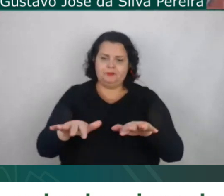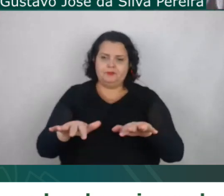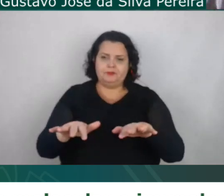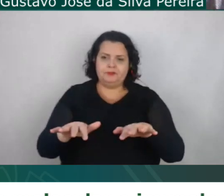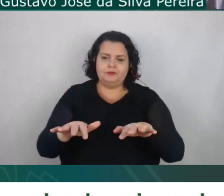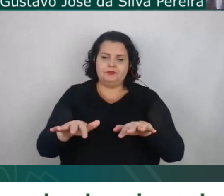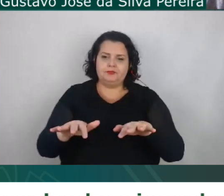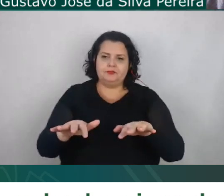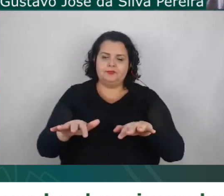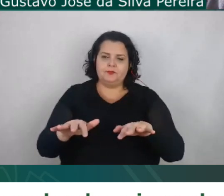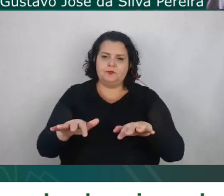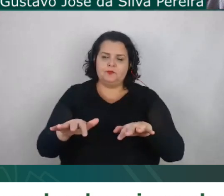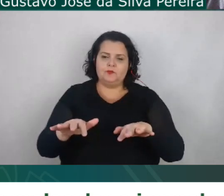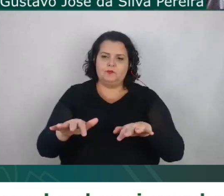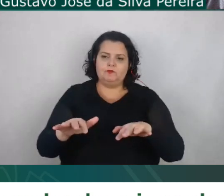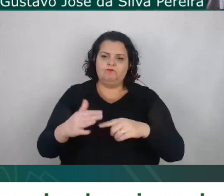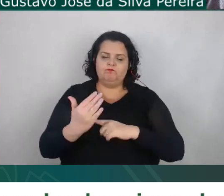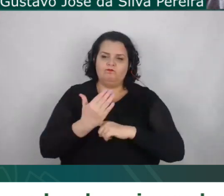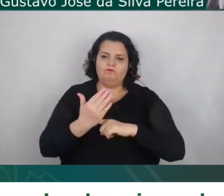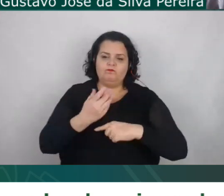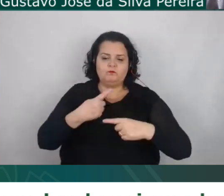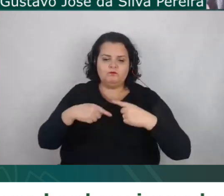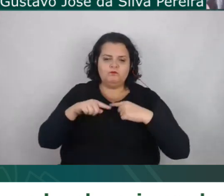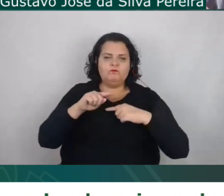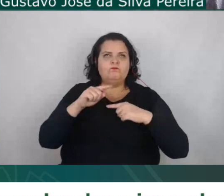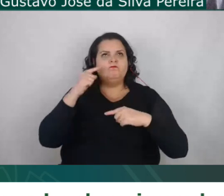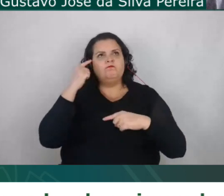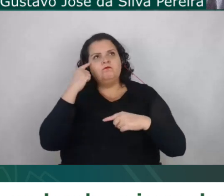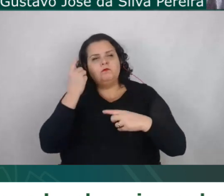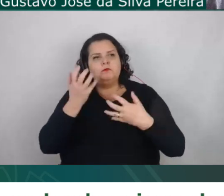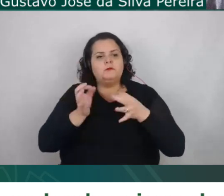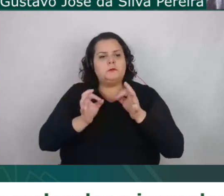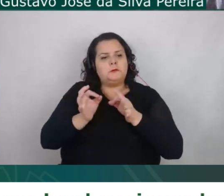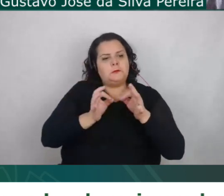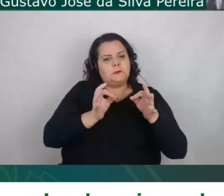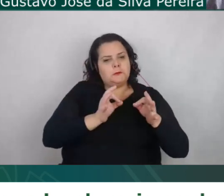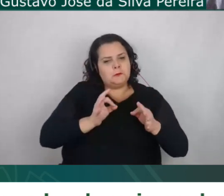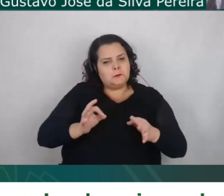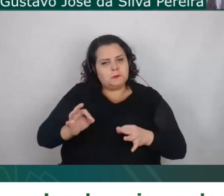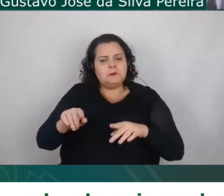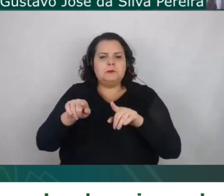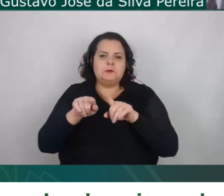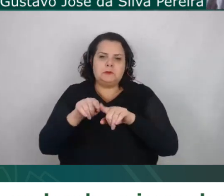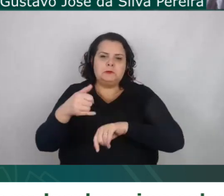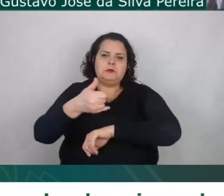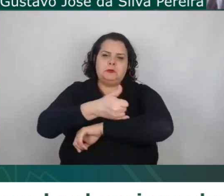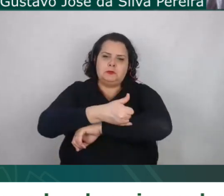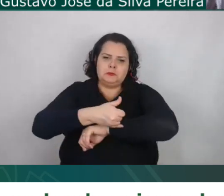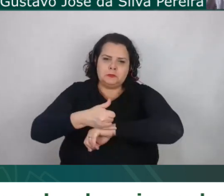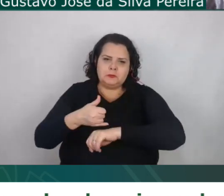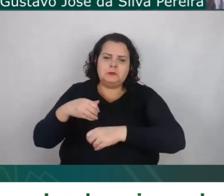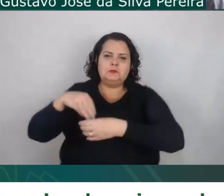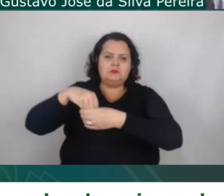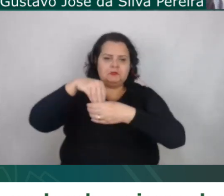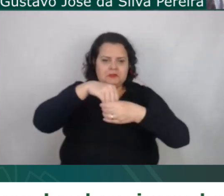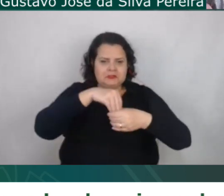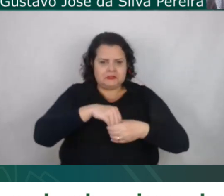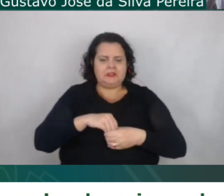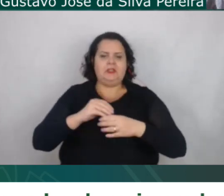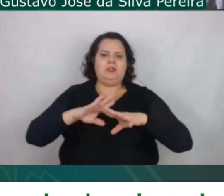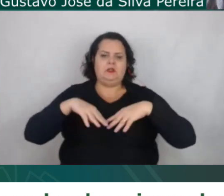nos reorganizar em relação a várias estruturas na Unifesp, a parte de informática, a parte